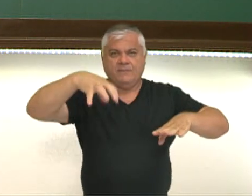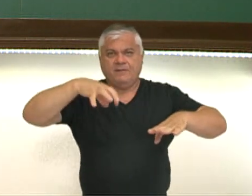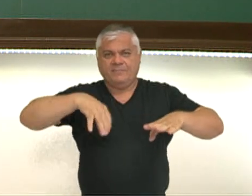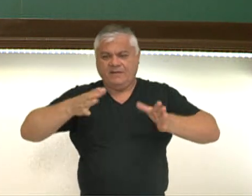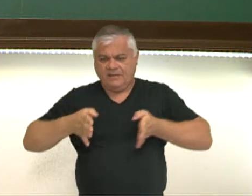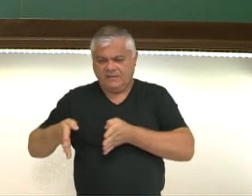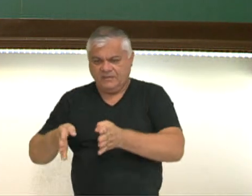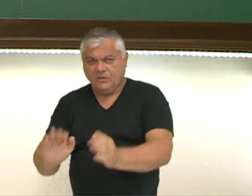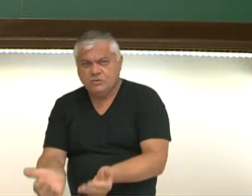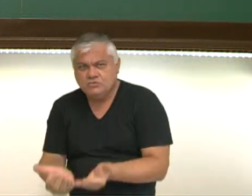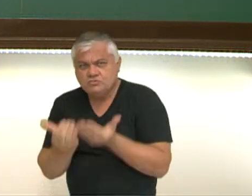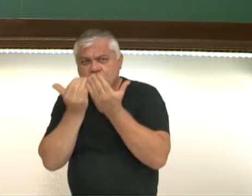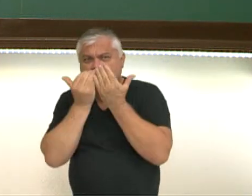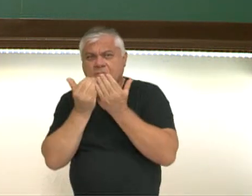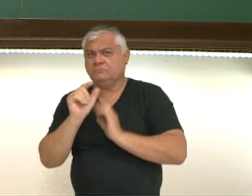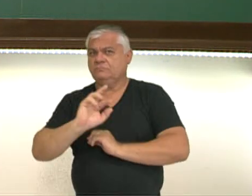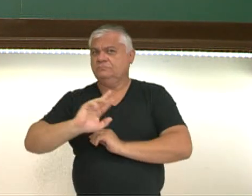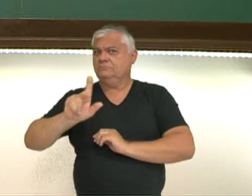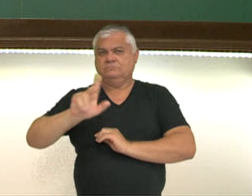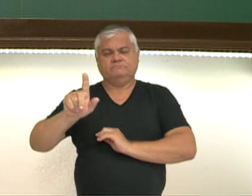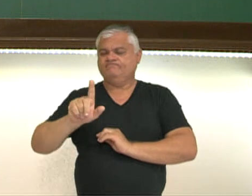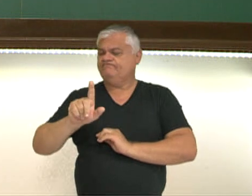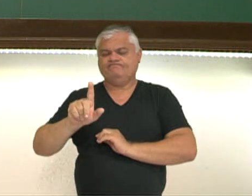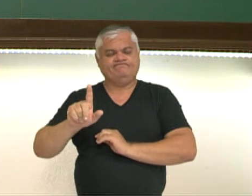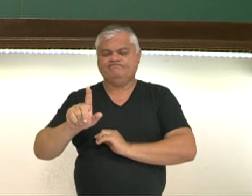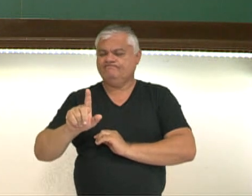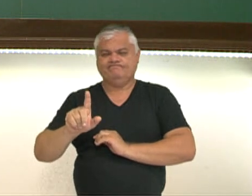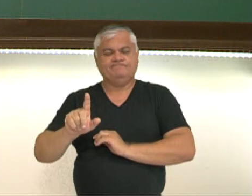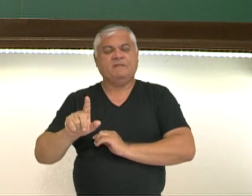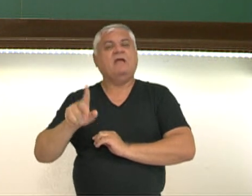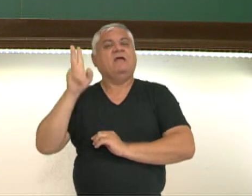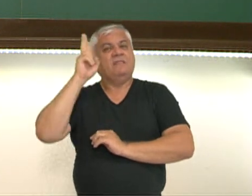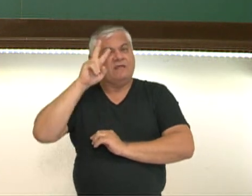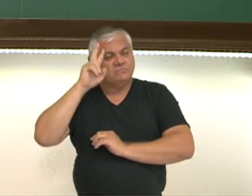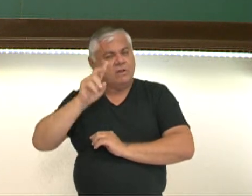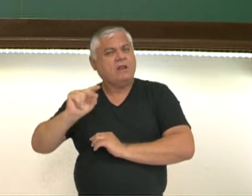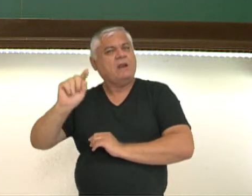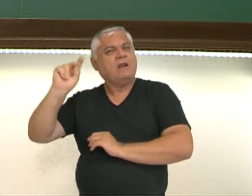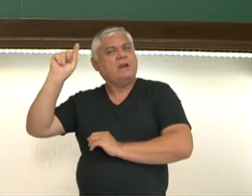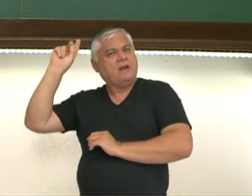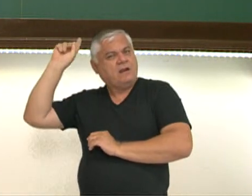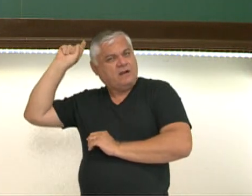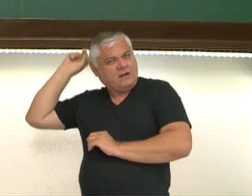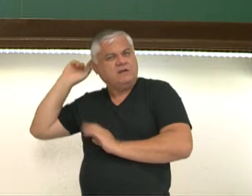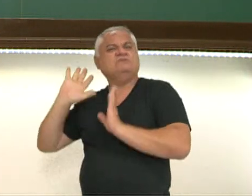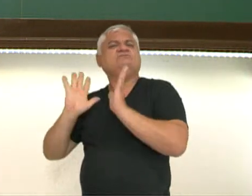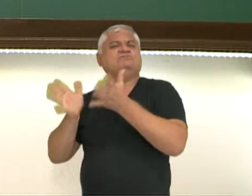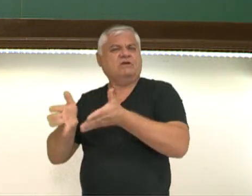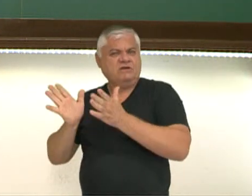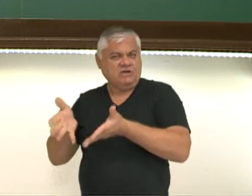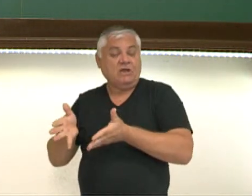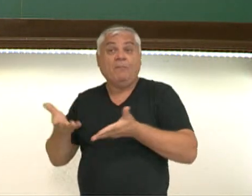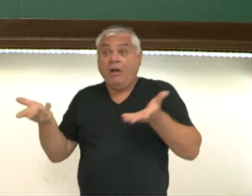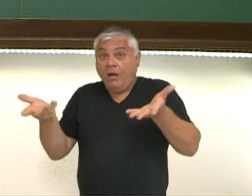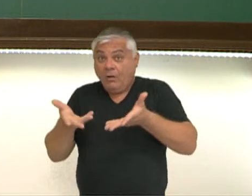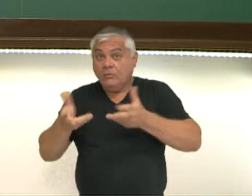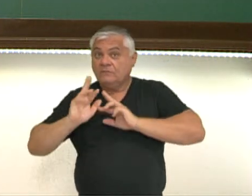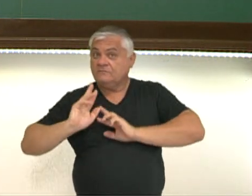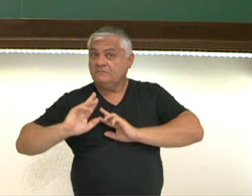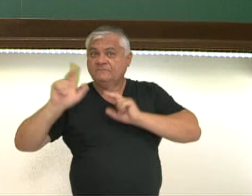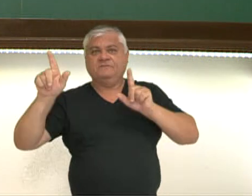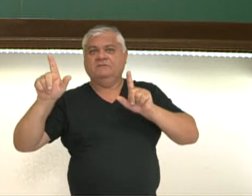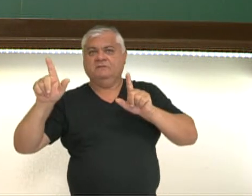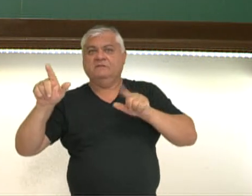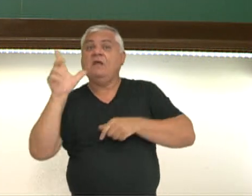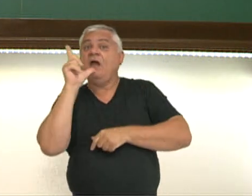do rio. Não, se isso aconteceu na história da humanidade, isso foi lá atrás. Hoje nós sabemos que a